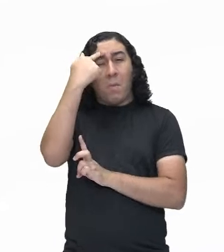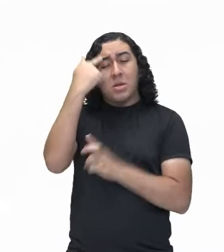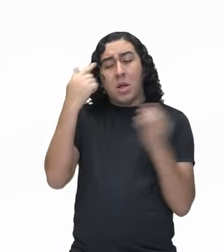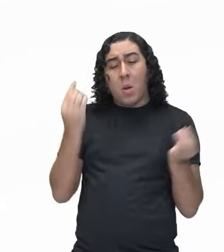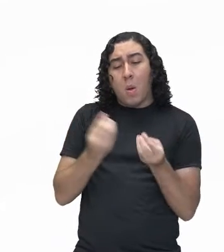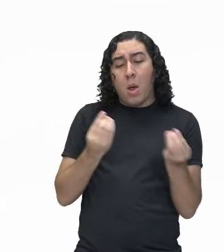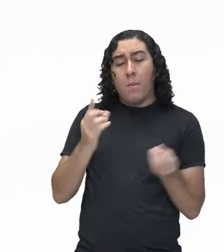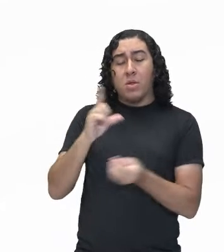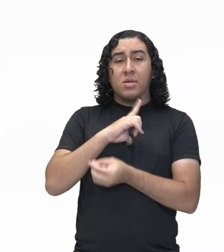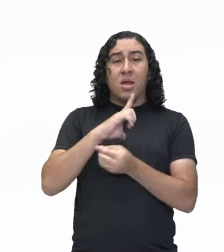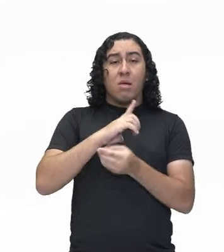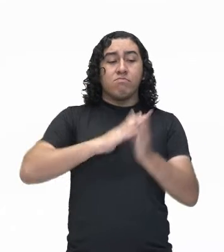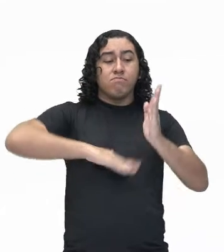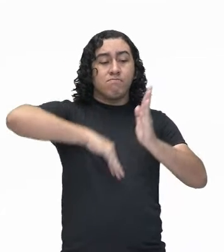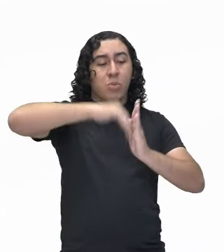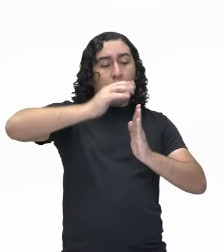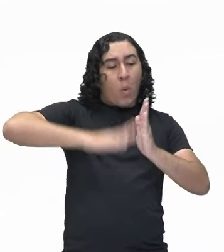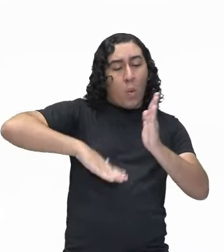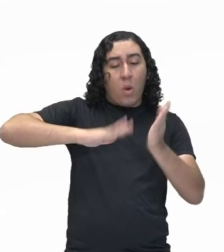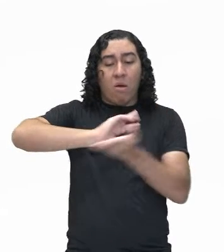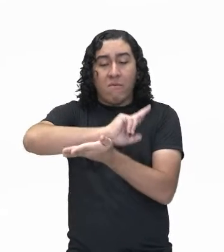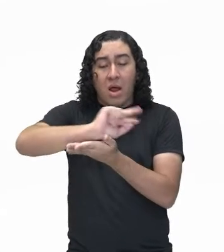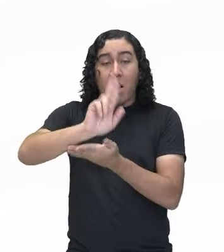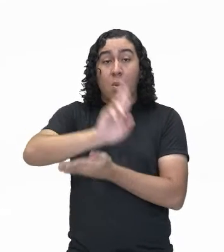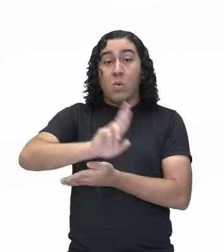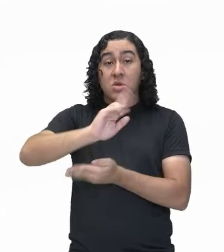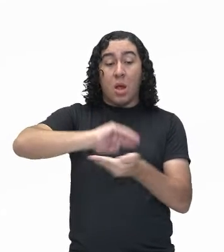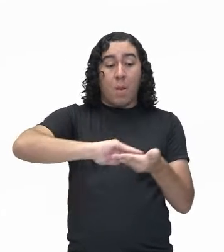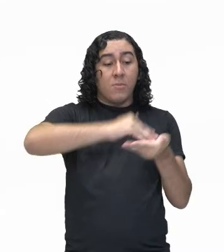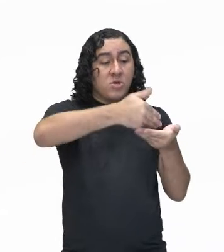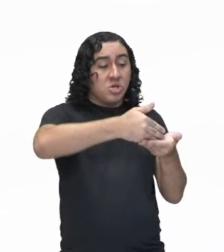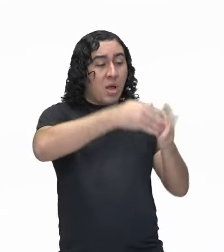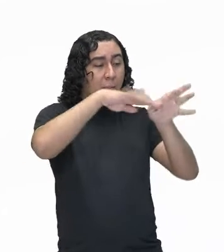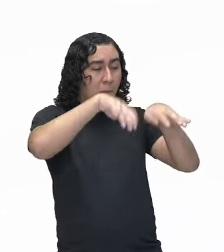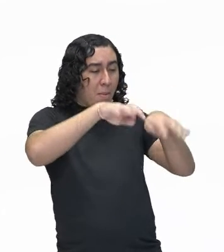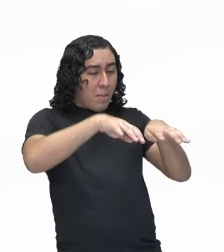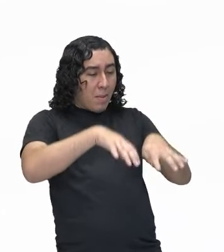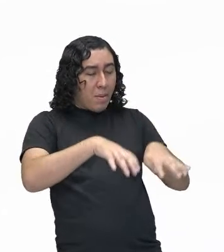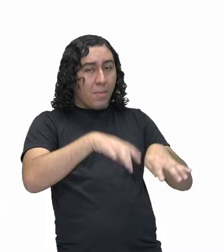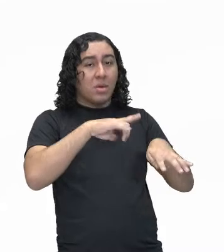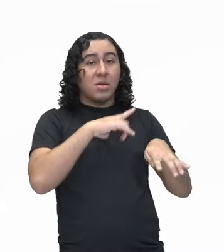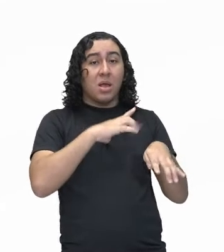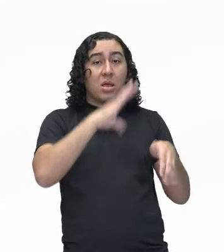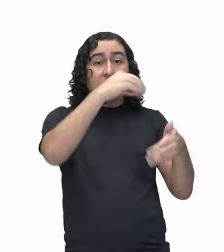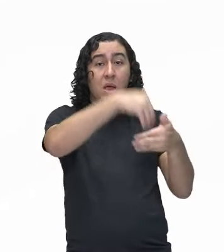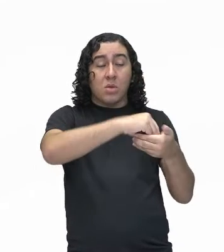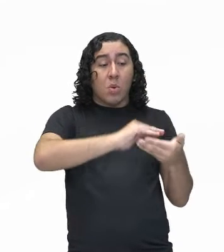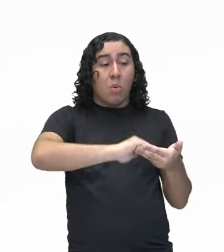obras através da arte digital. Ele produz obras ali